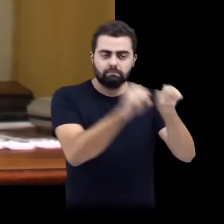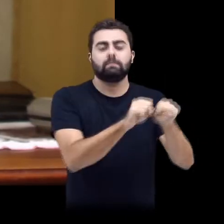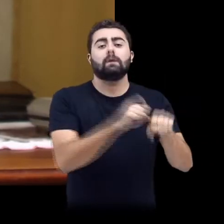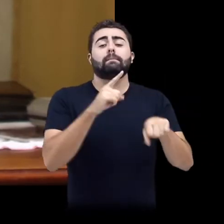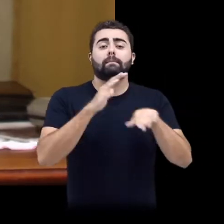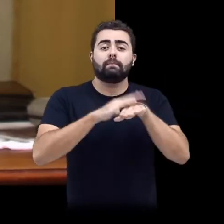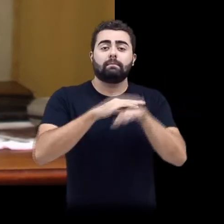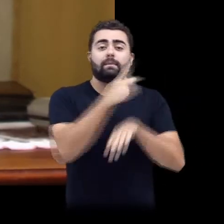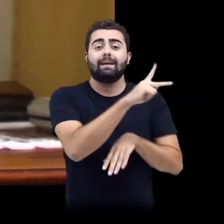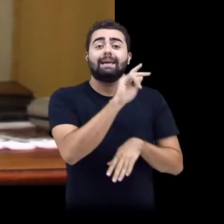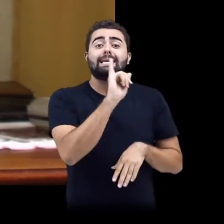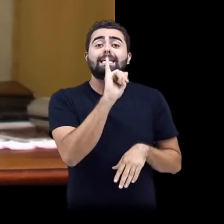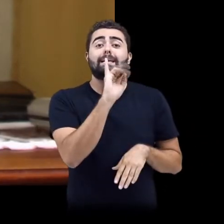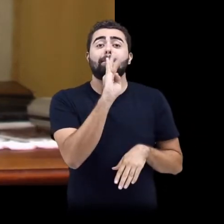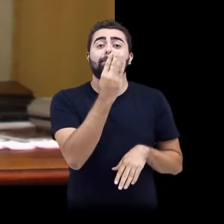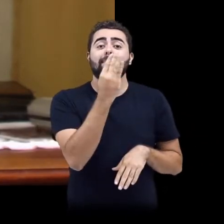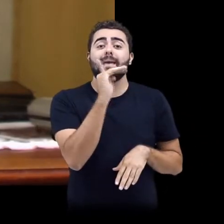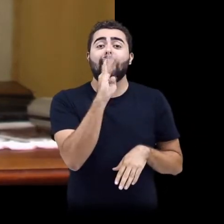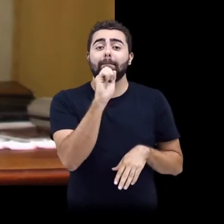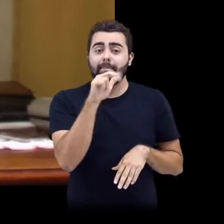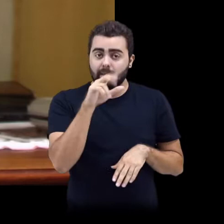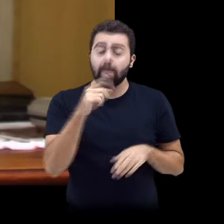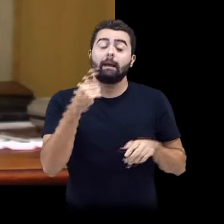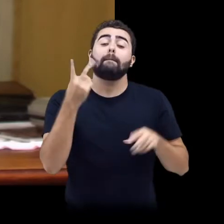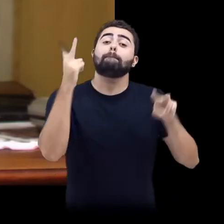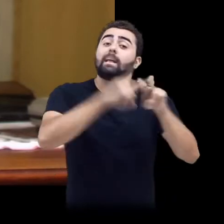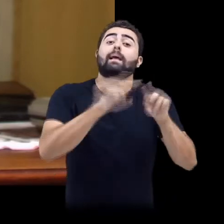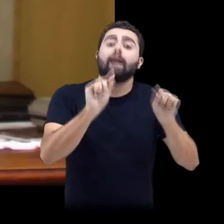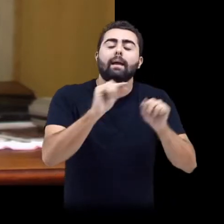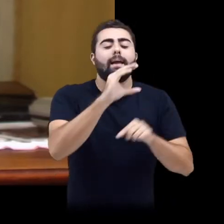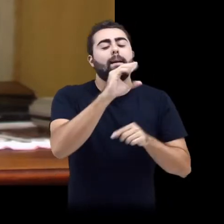que mandou prender Dona Célia,